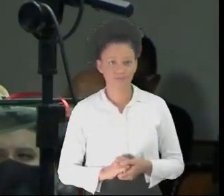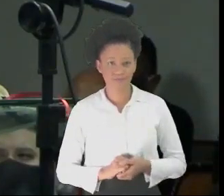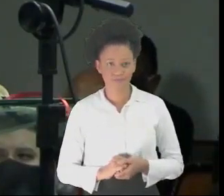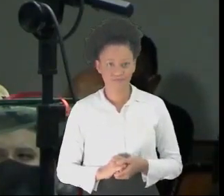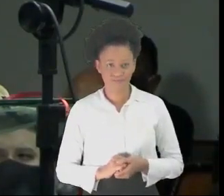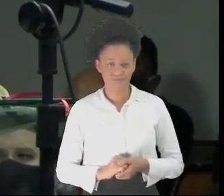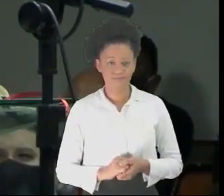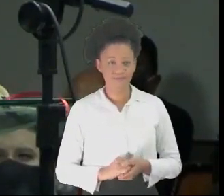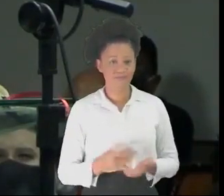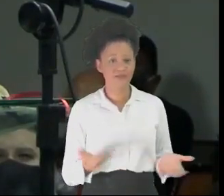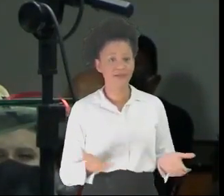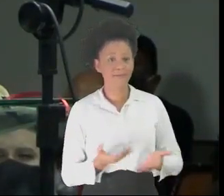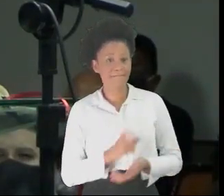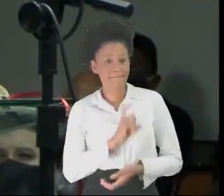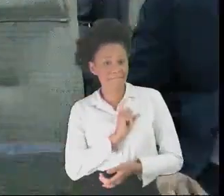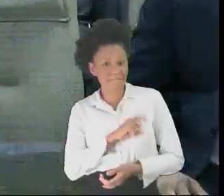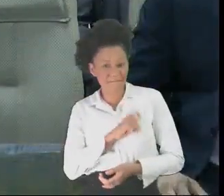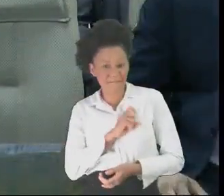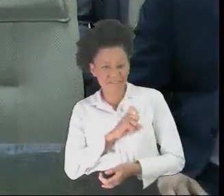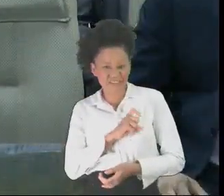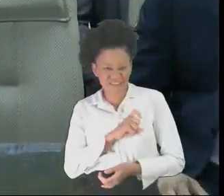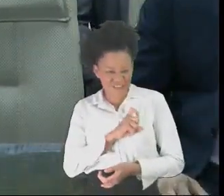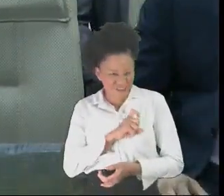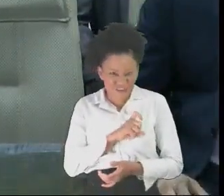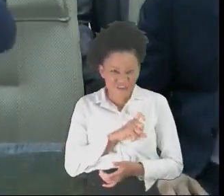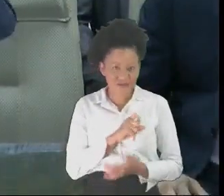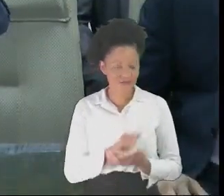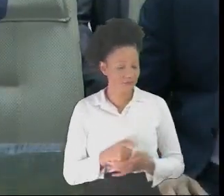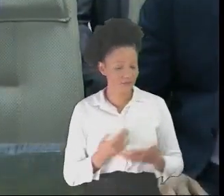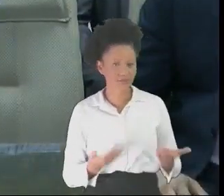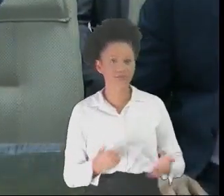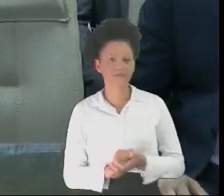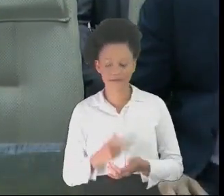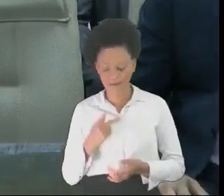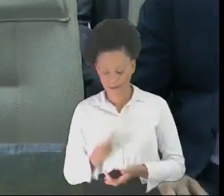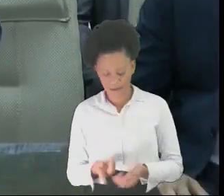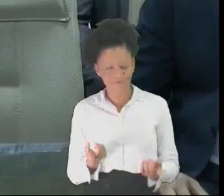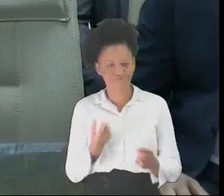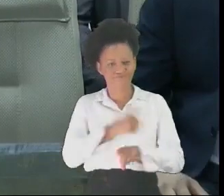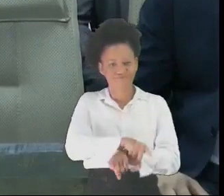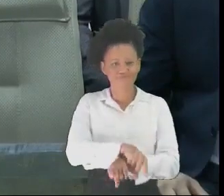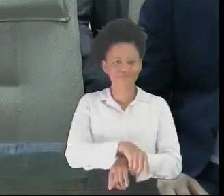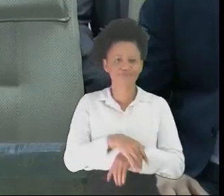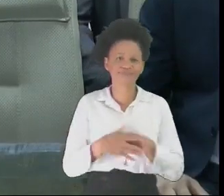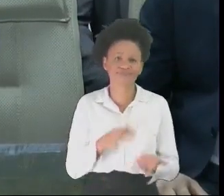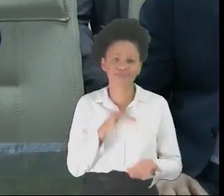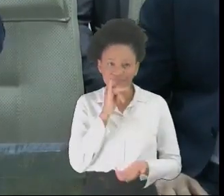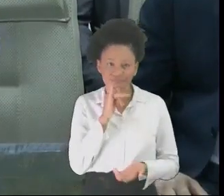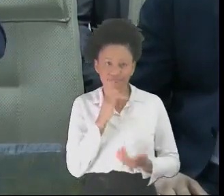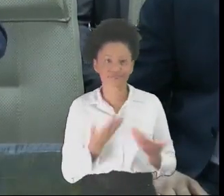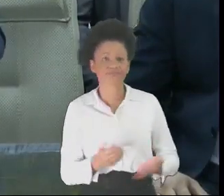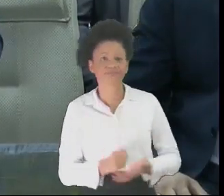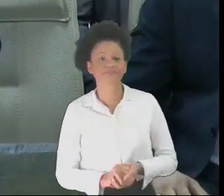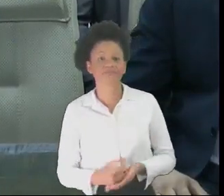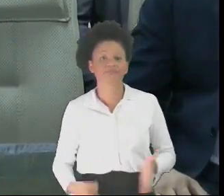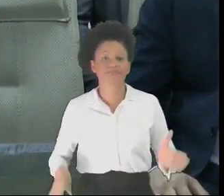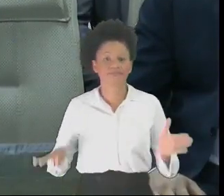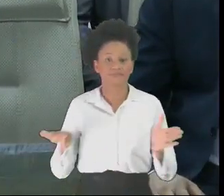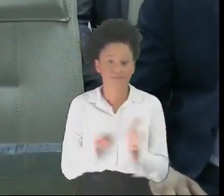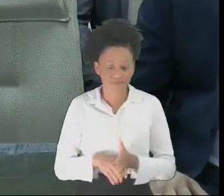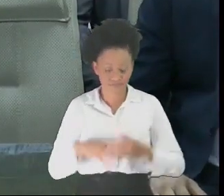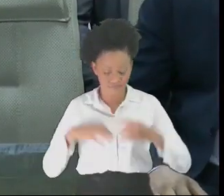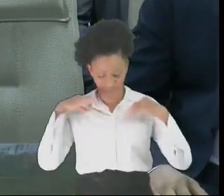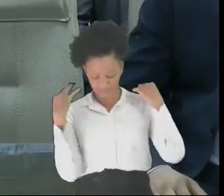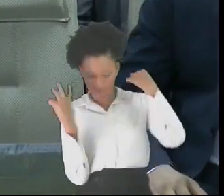Perverso, a linguagem de hoje diz que ele é perverso, e a linguagem de NVI diz que é perverso. Perverso quer dizer as avessas. Por exemplo, uma pessoa que chega, que veste uma roupa